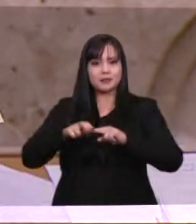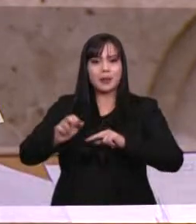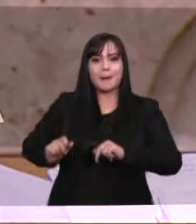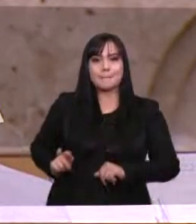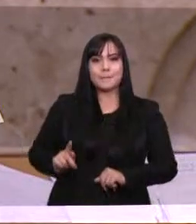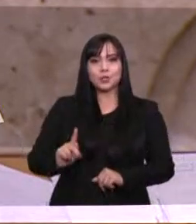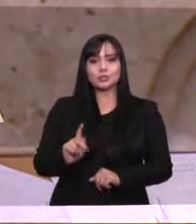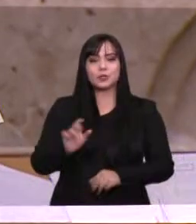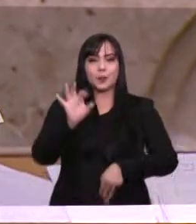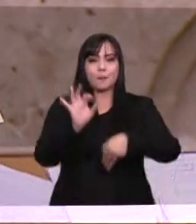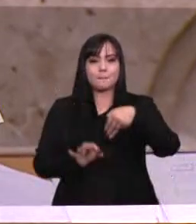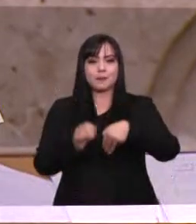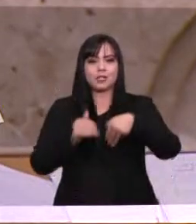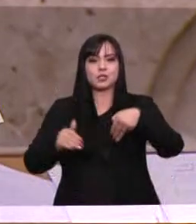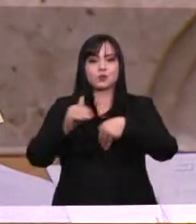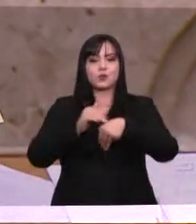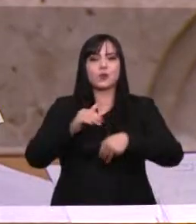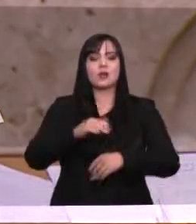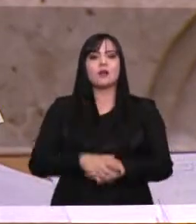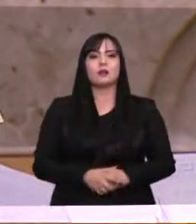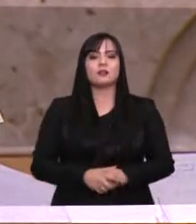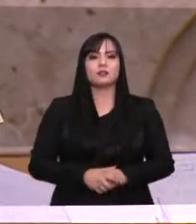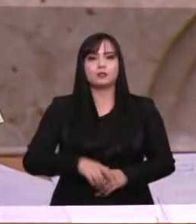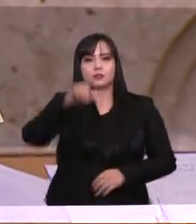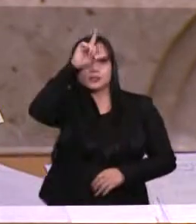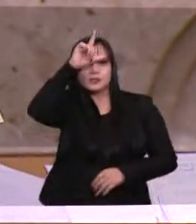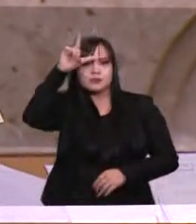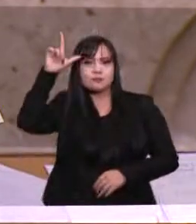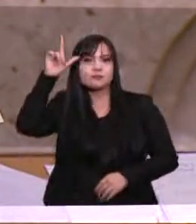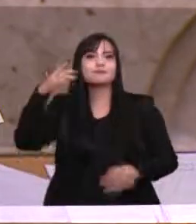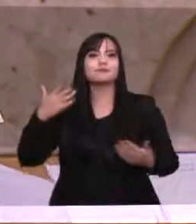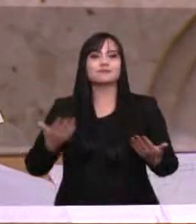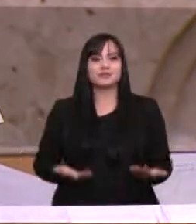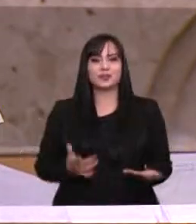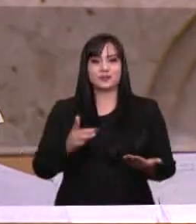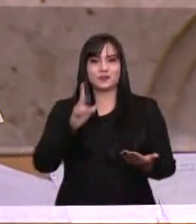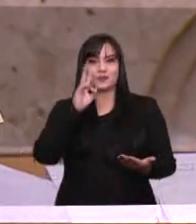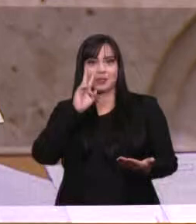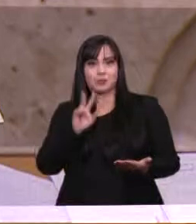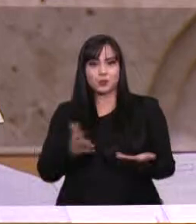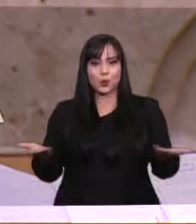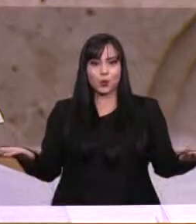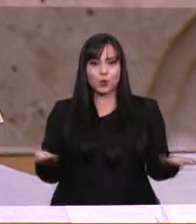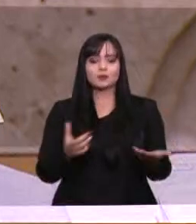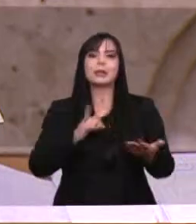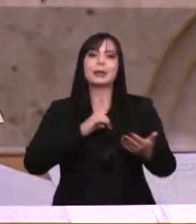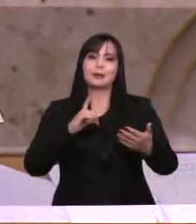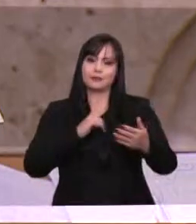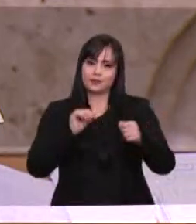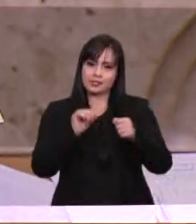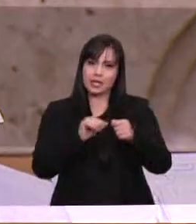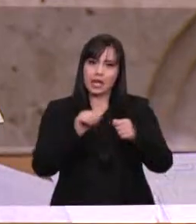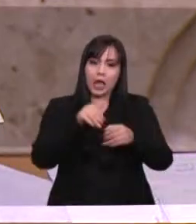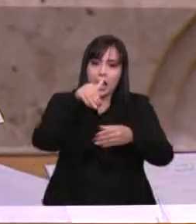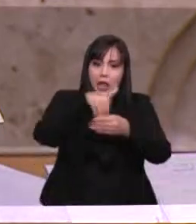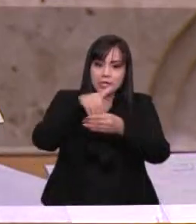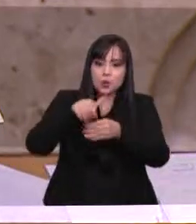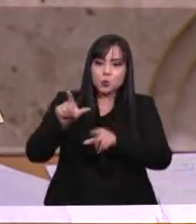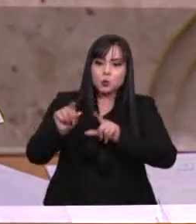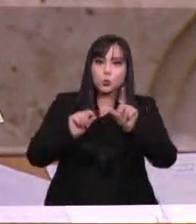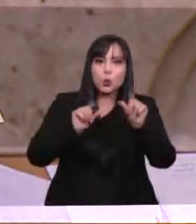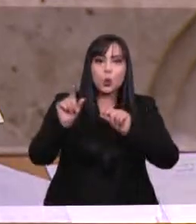aposentadoria do Ministro Ricardo Lewandowski então nós temos que hoje proceder a eleição